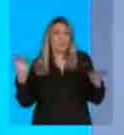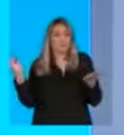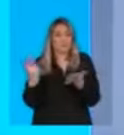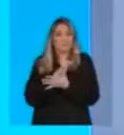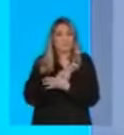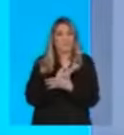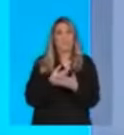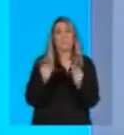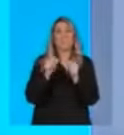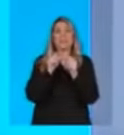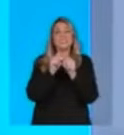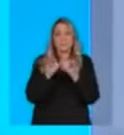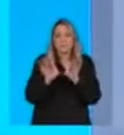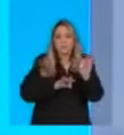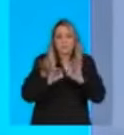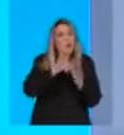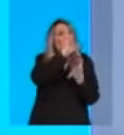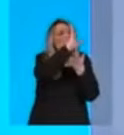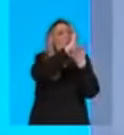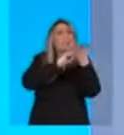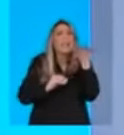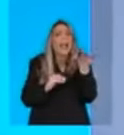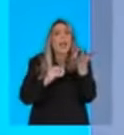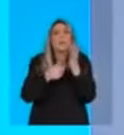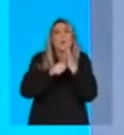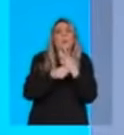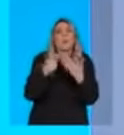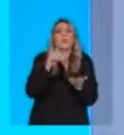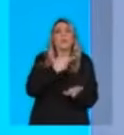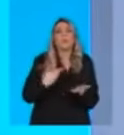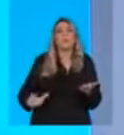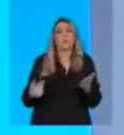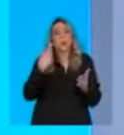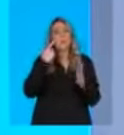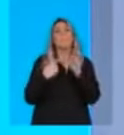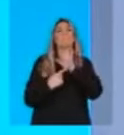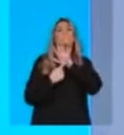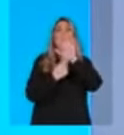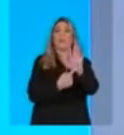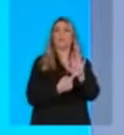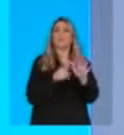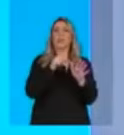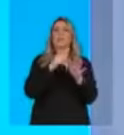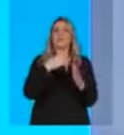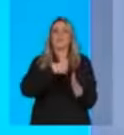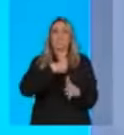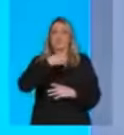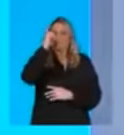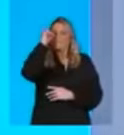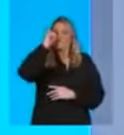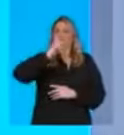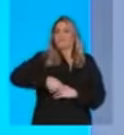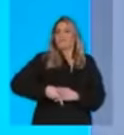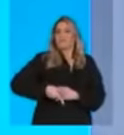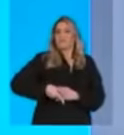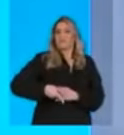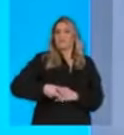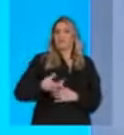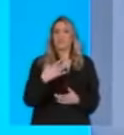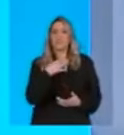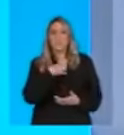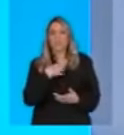programa e copiar um documento que é público que na verdade mostra a sua raiz autoritária a sua raiz né golpista como é